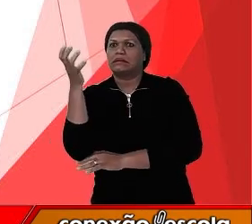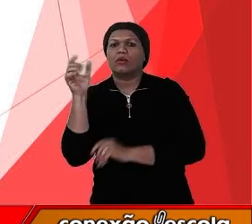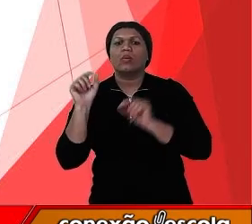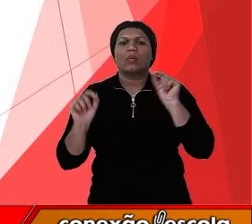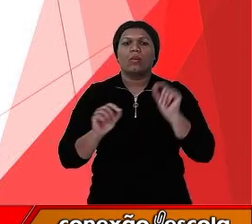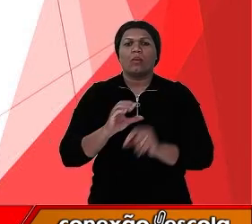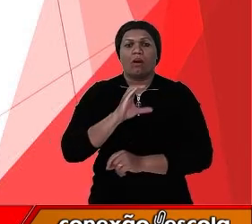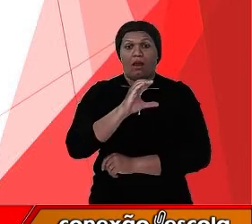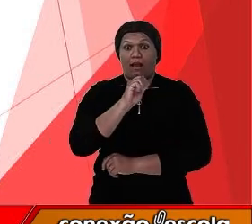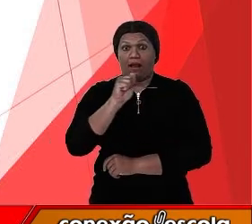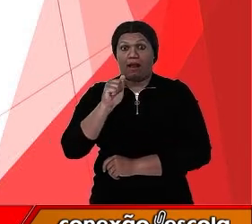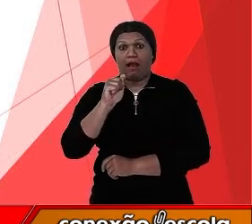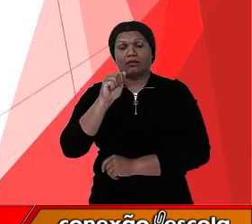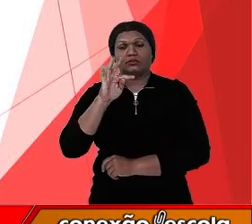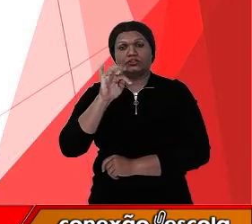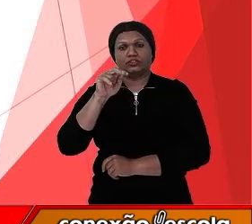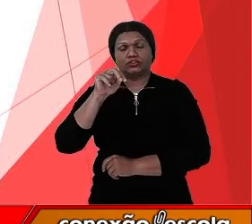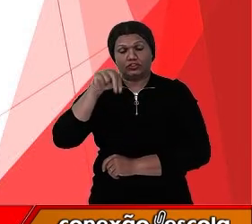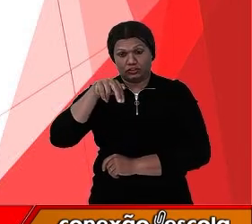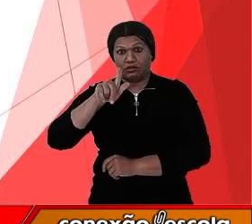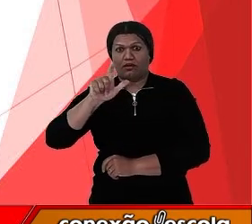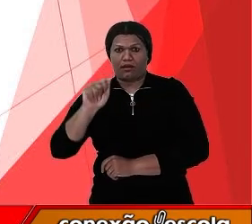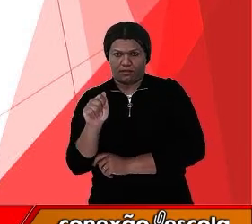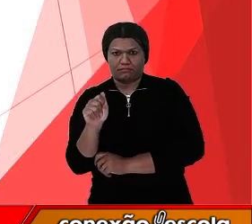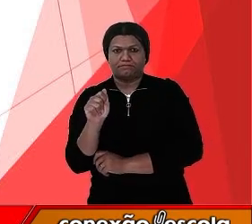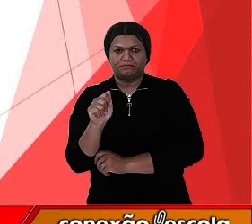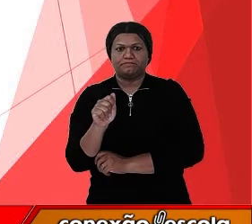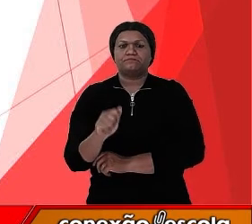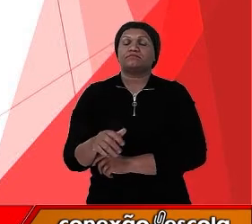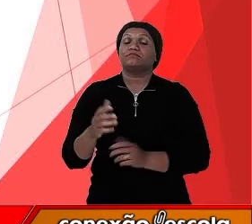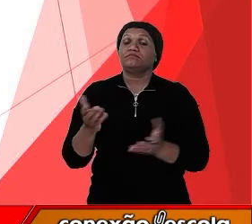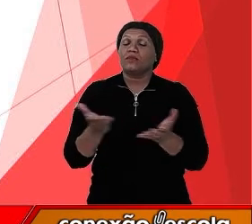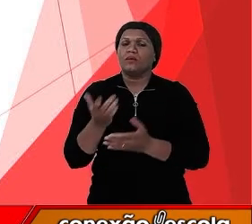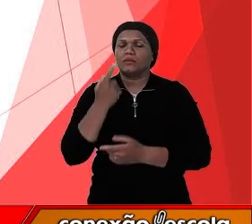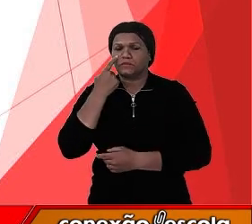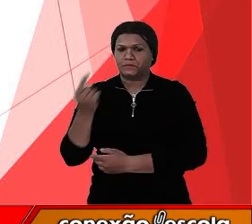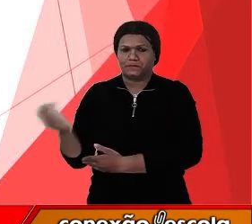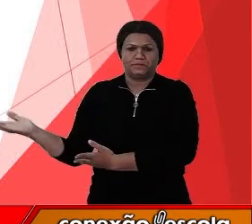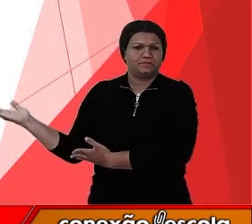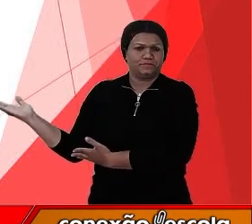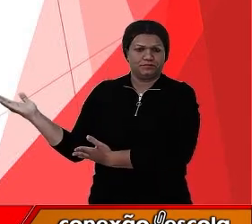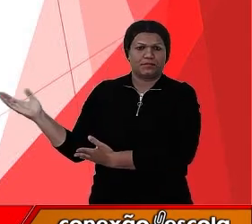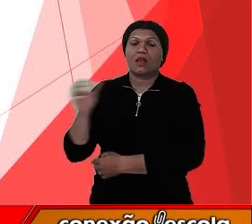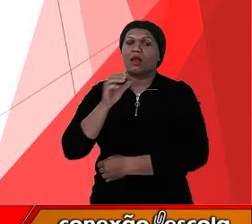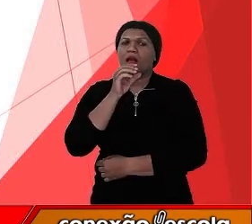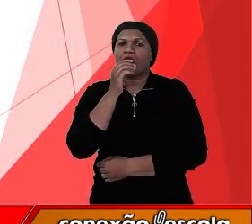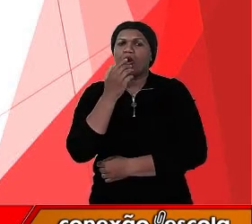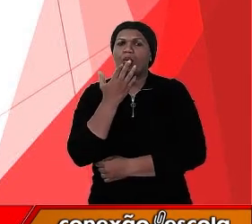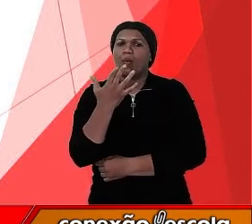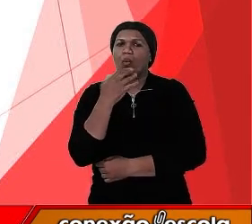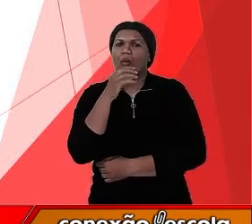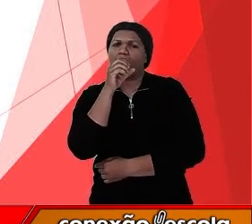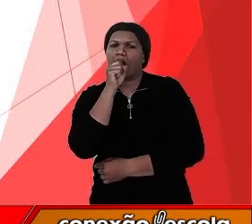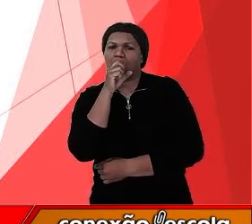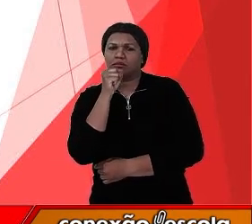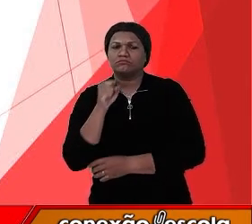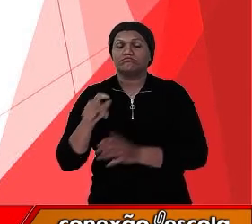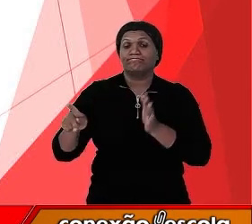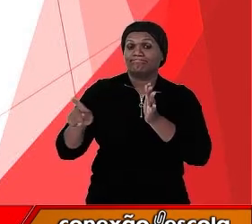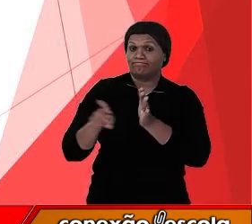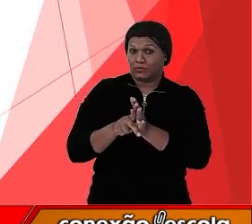da caatinga e Inga e laranjado nós temos aí o domínio